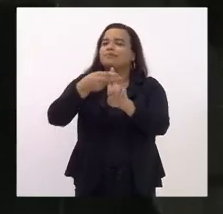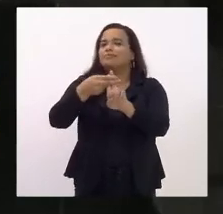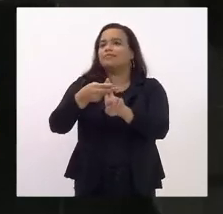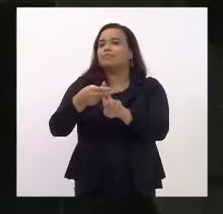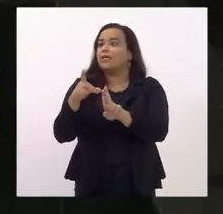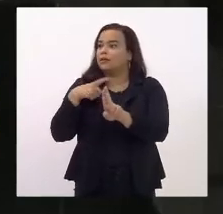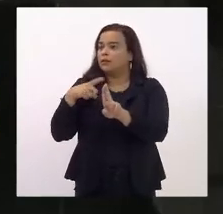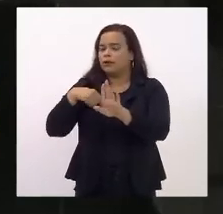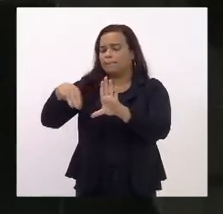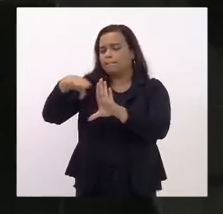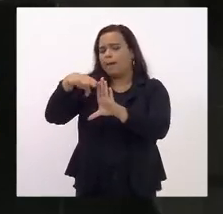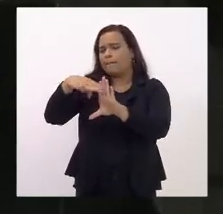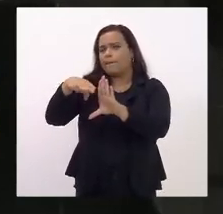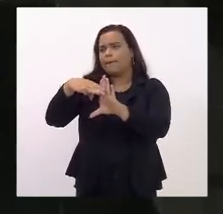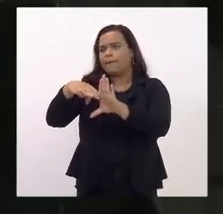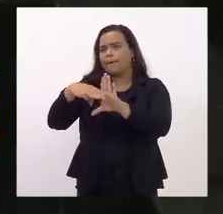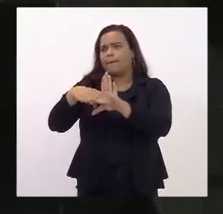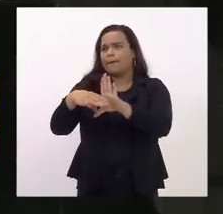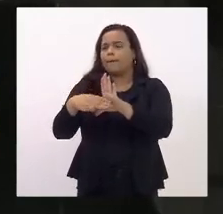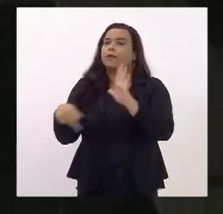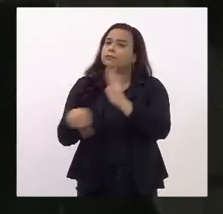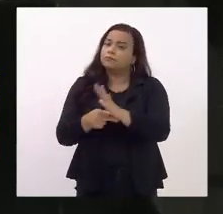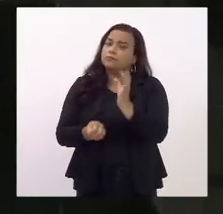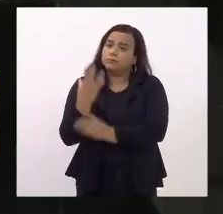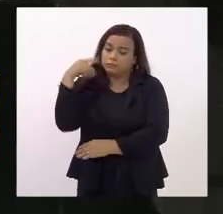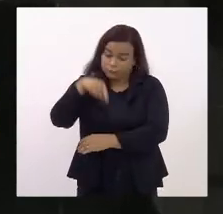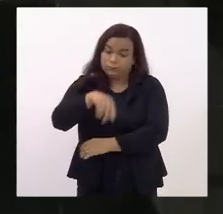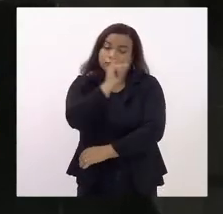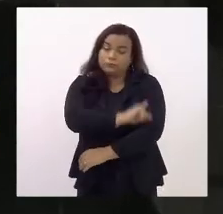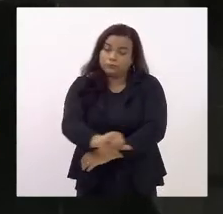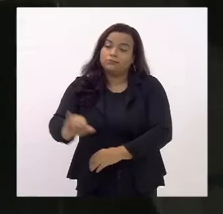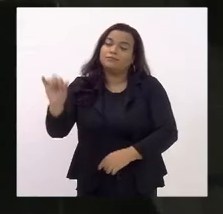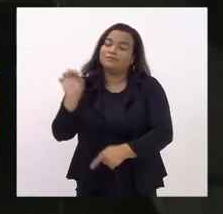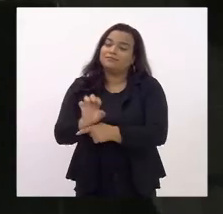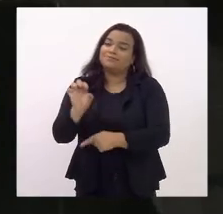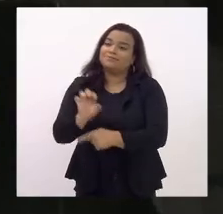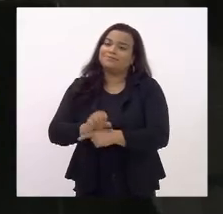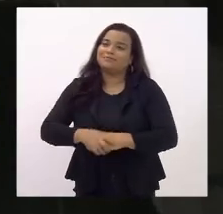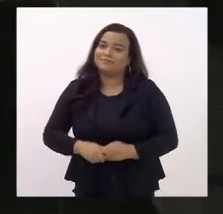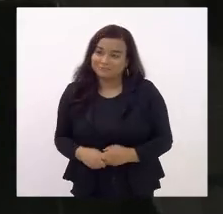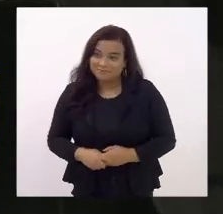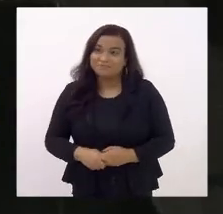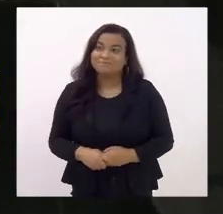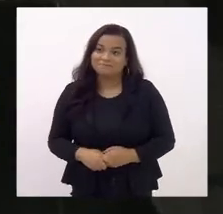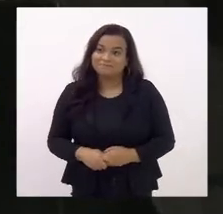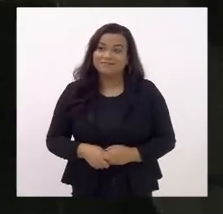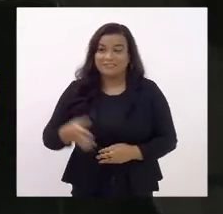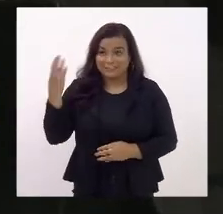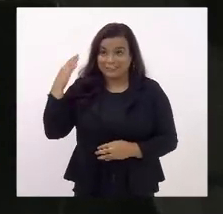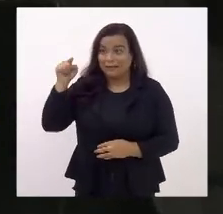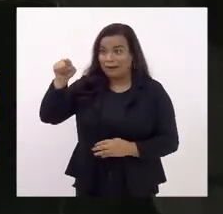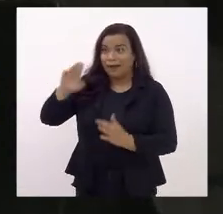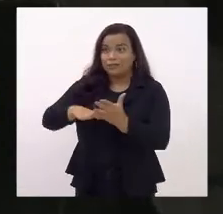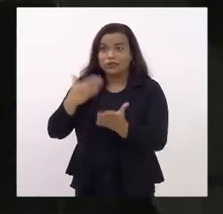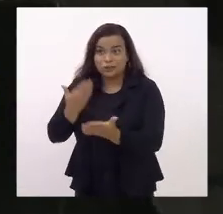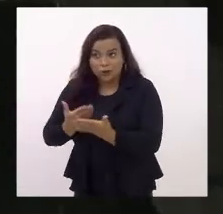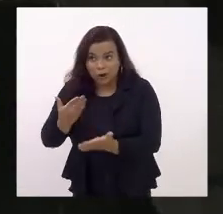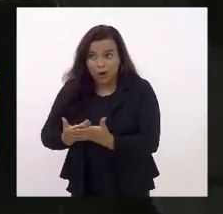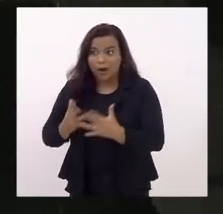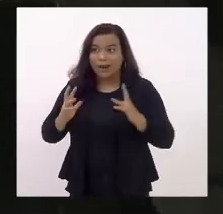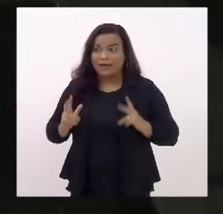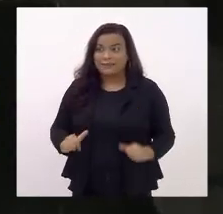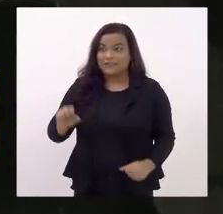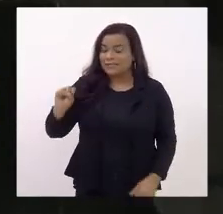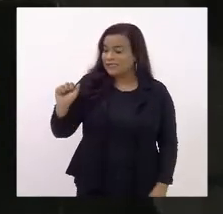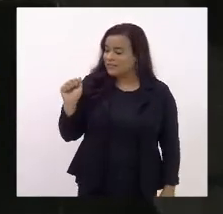formuladas no estado do Rio de Janeiro, deputado Flávio Serafini, na boa e velha escola sanitarista, que aqui